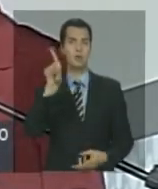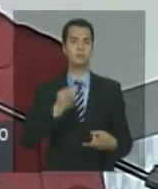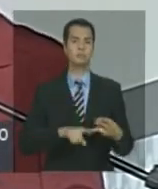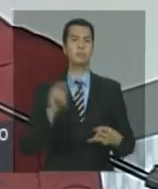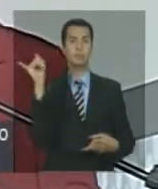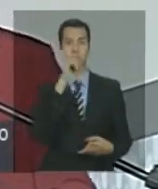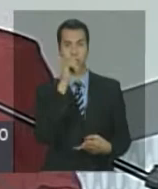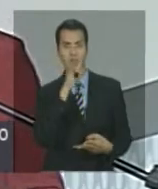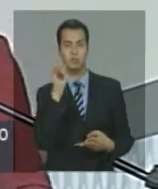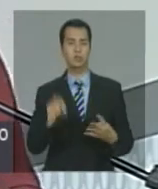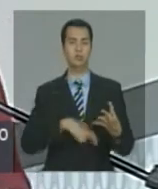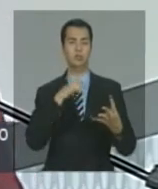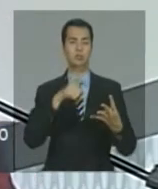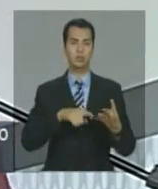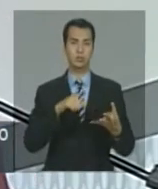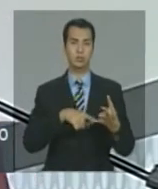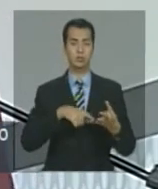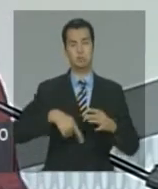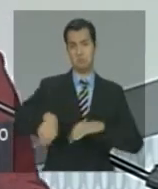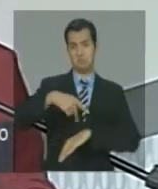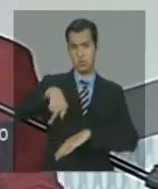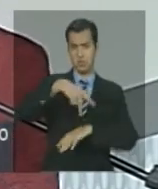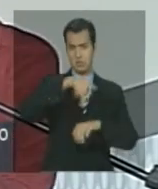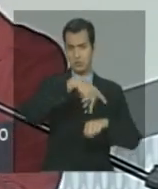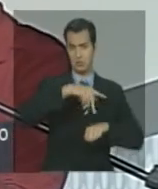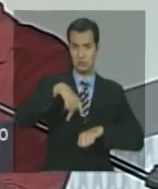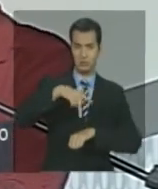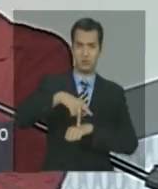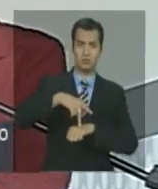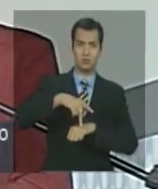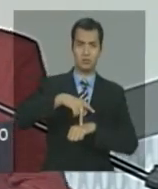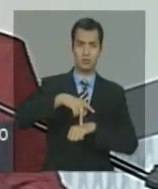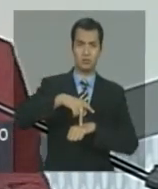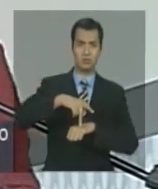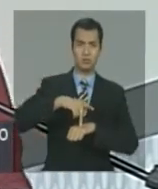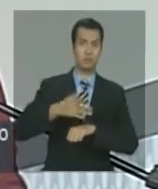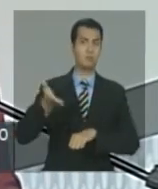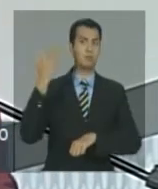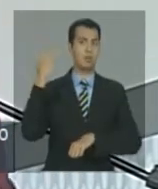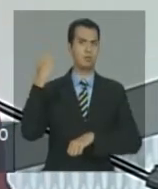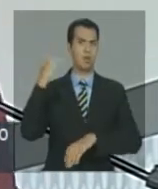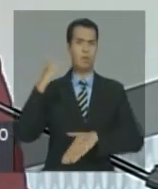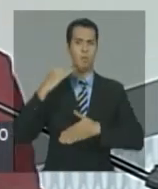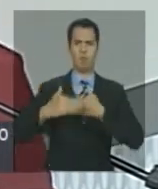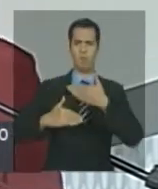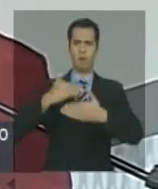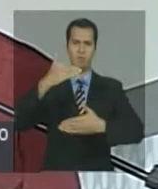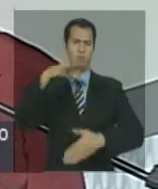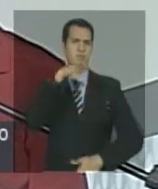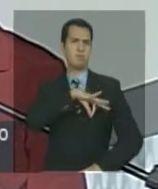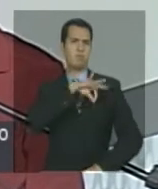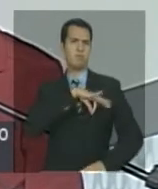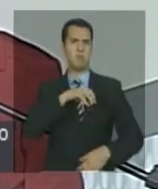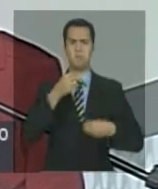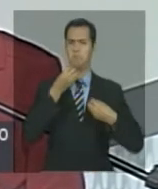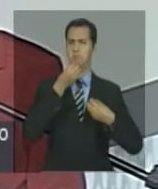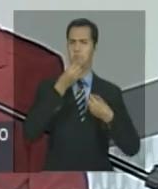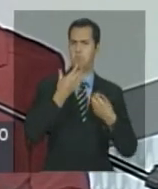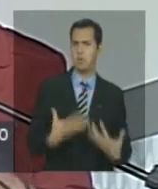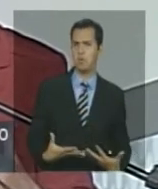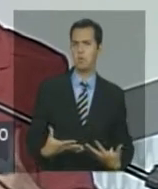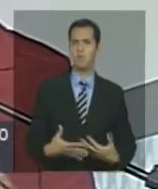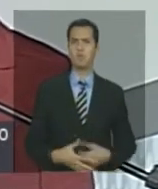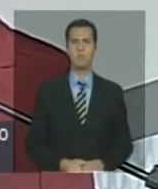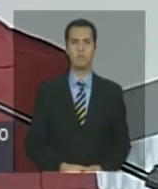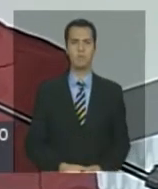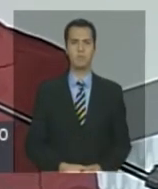na Itália, o que se vê nos países que, de uma certa forma, conquistaram um patamar de renda que